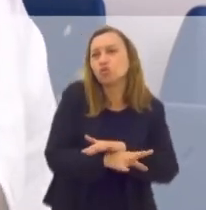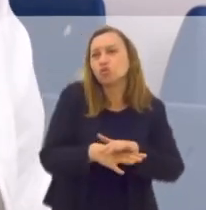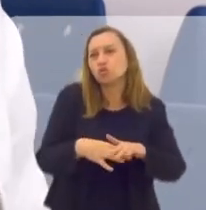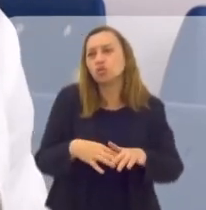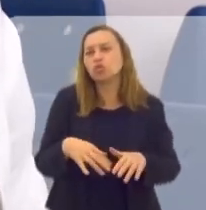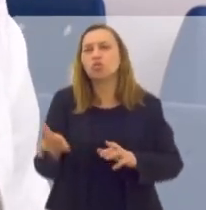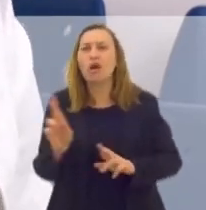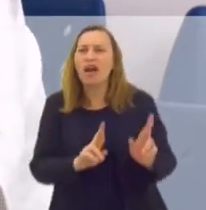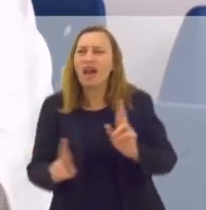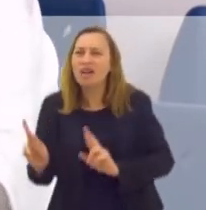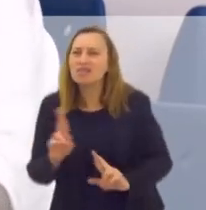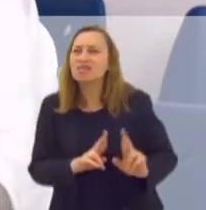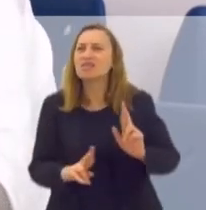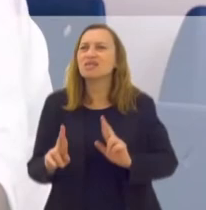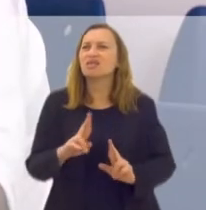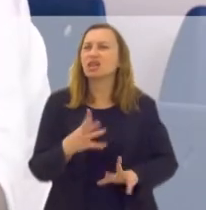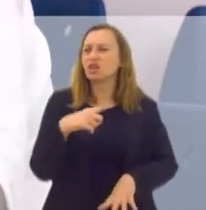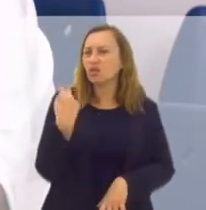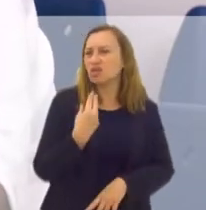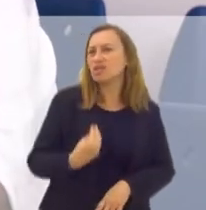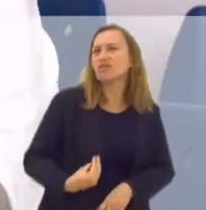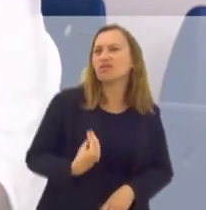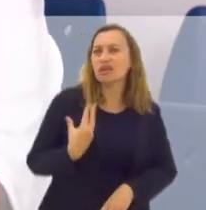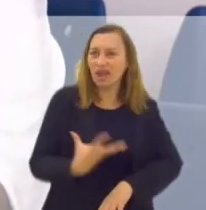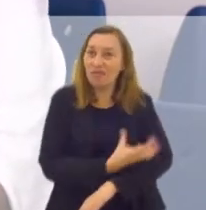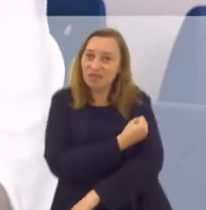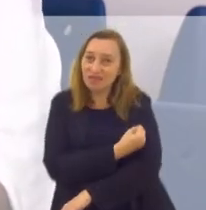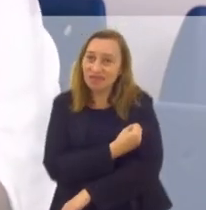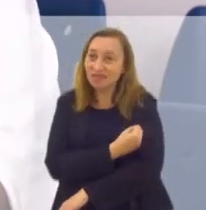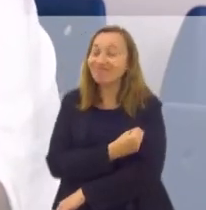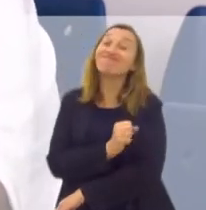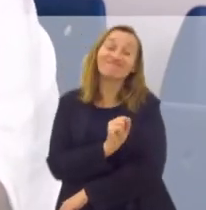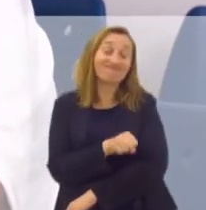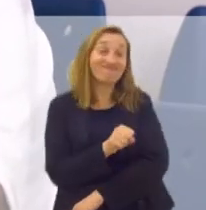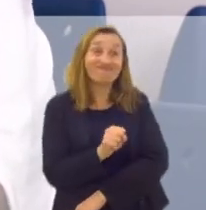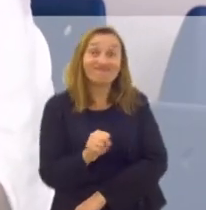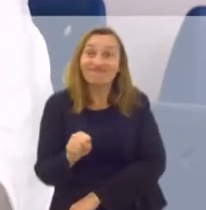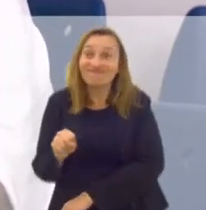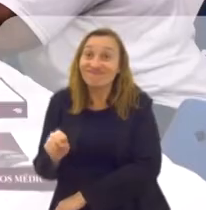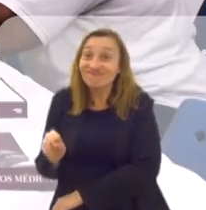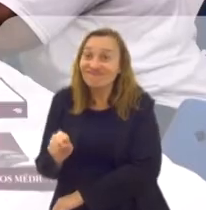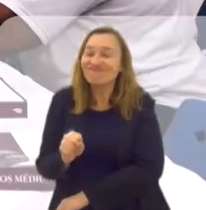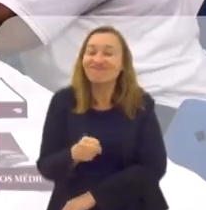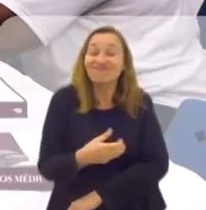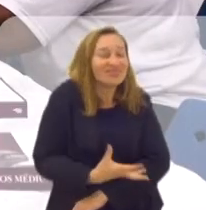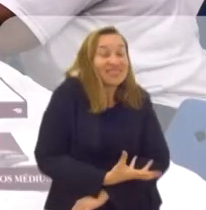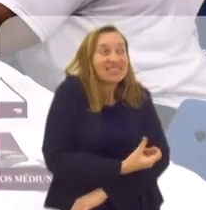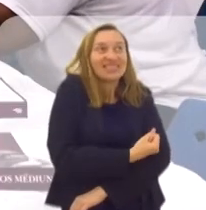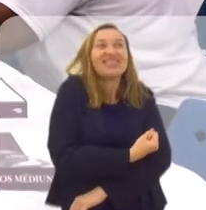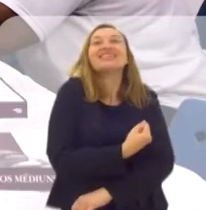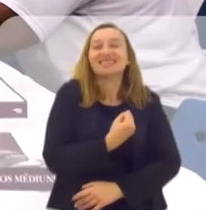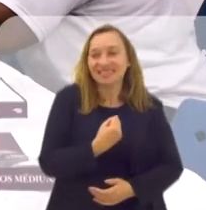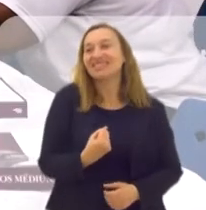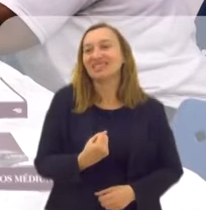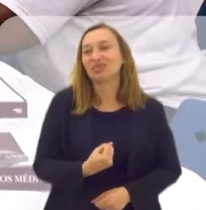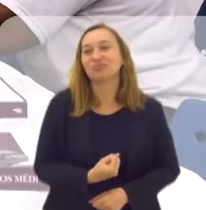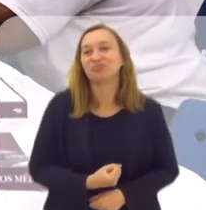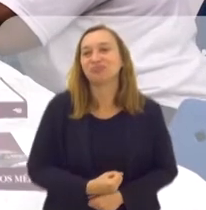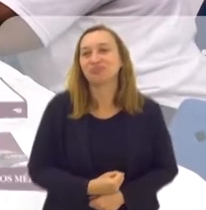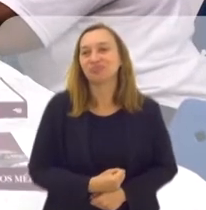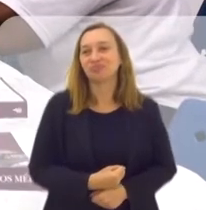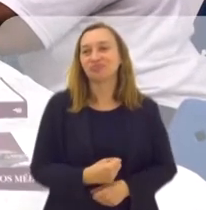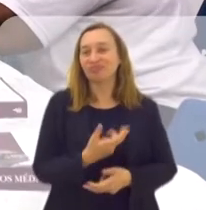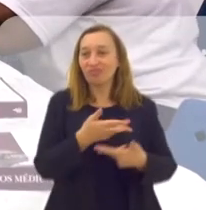torna uma coisa da relação da nossa vida. É emocionante. Muito, muito, muito, muito,